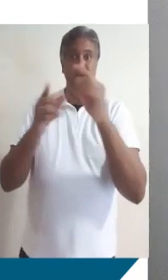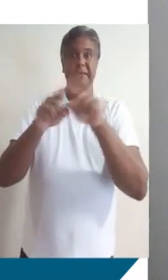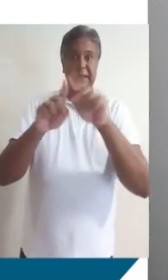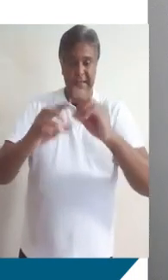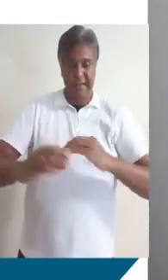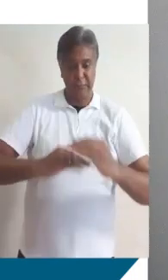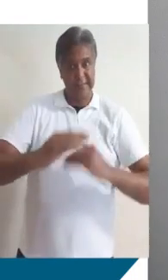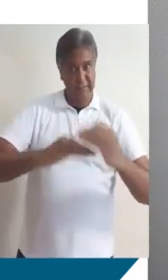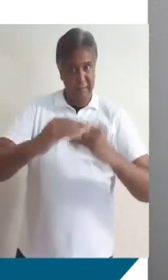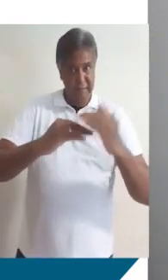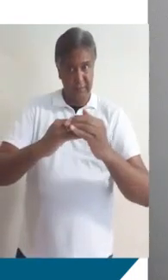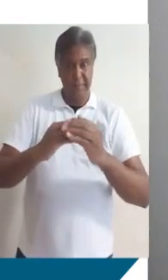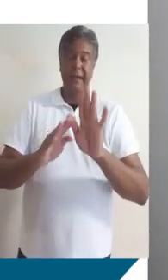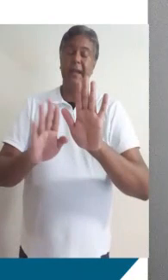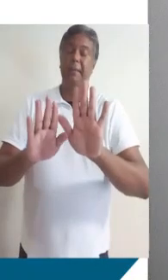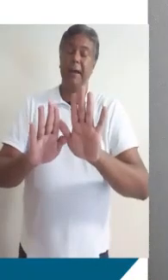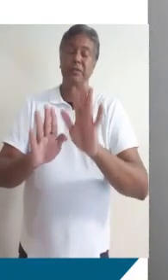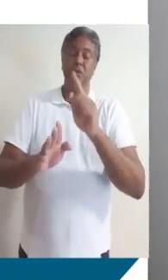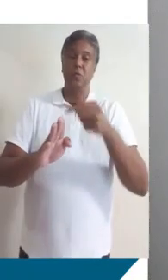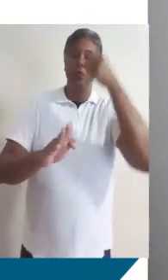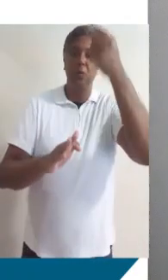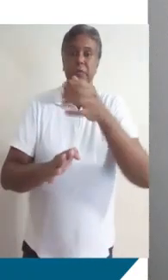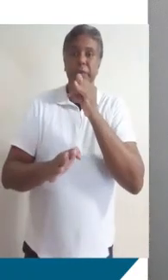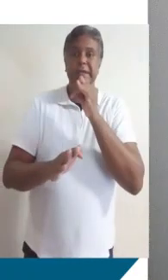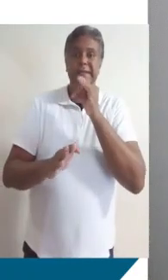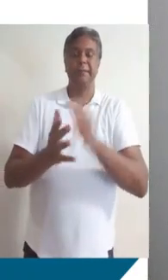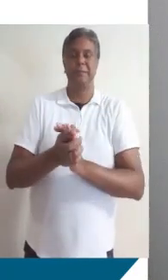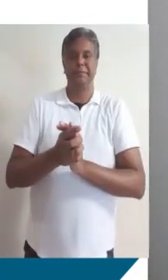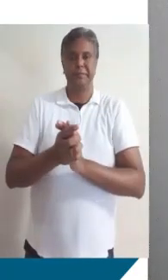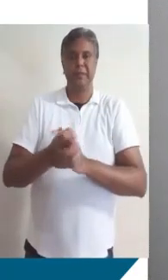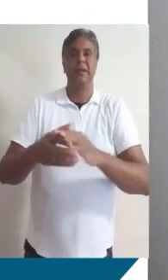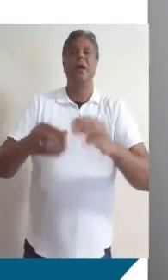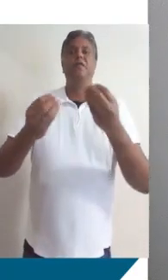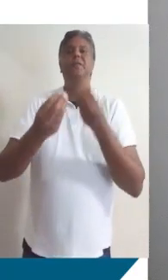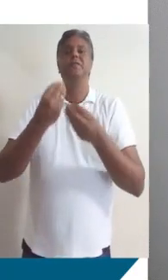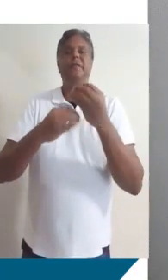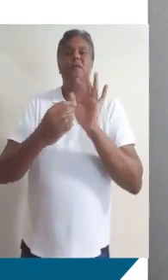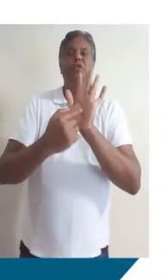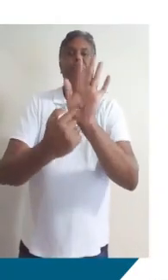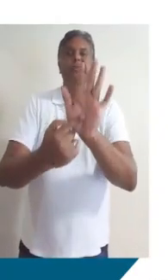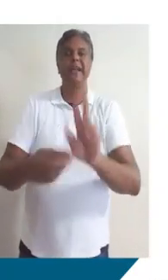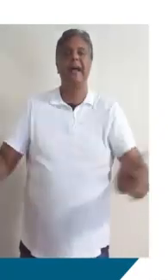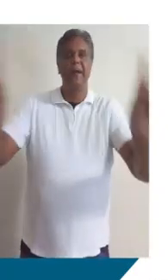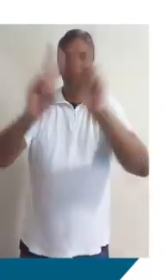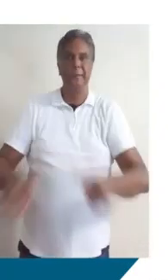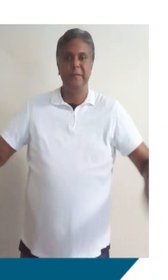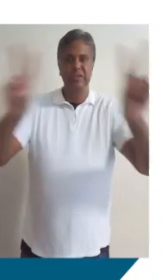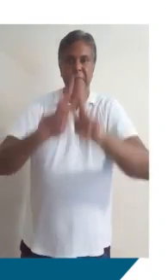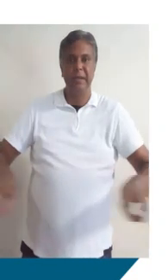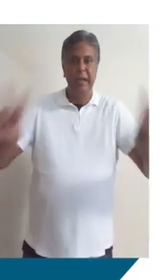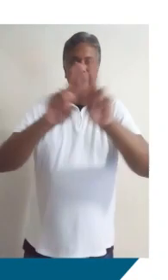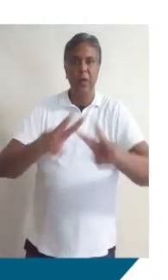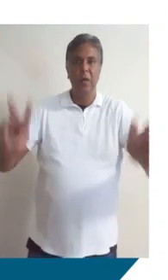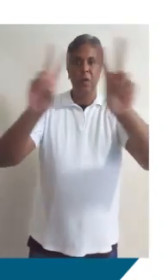saber de festa, seu negócio é vestibular. Ok, vamos ver como o desenvolvimento funciona numa redação nota 1000.